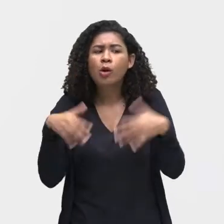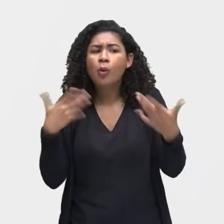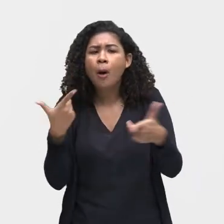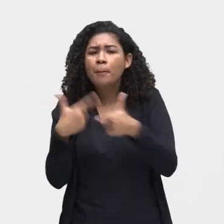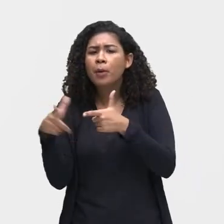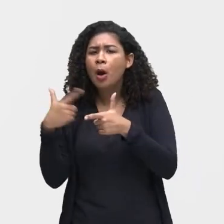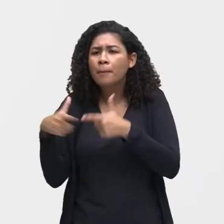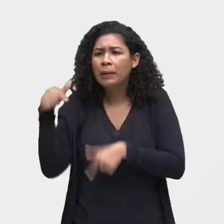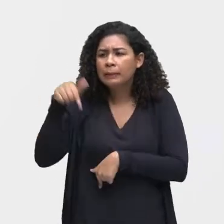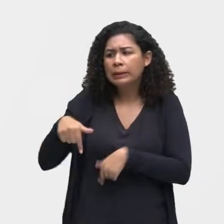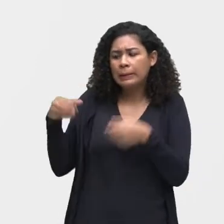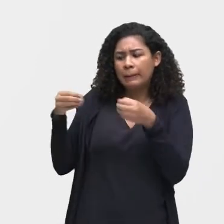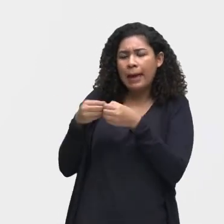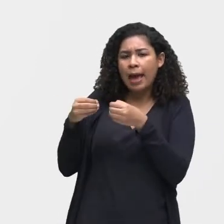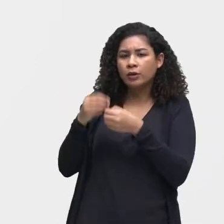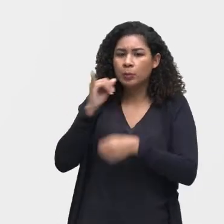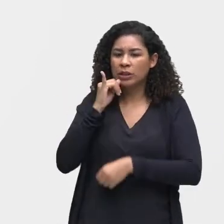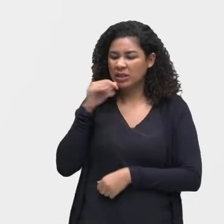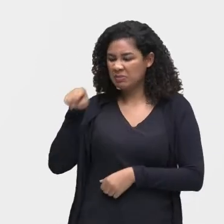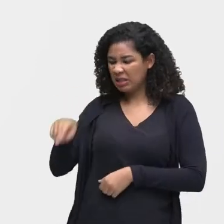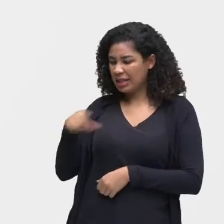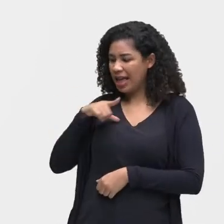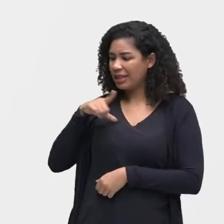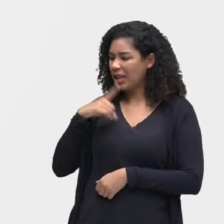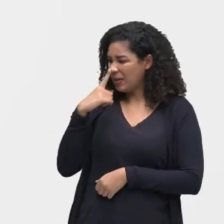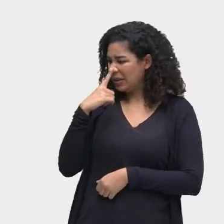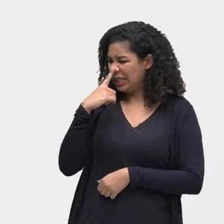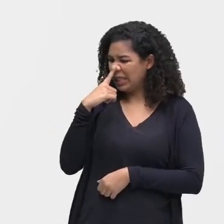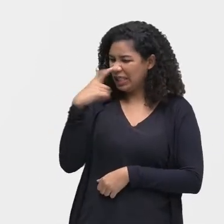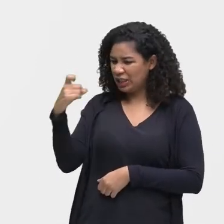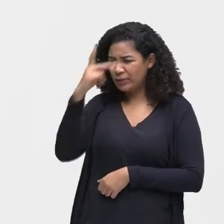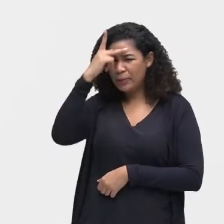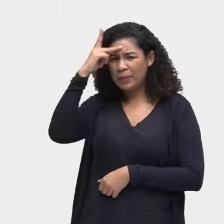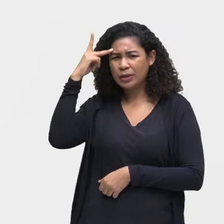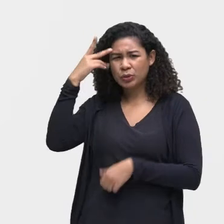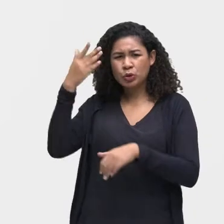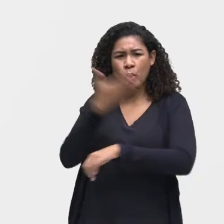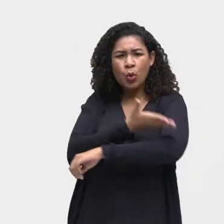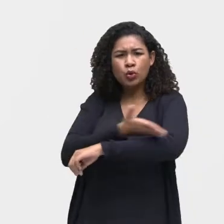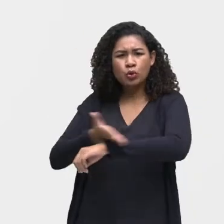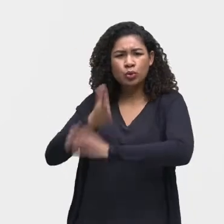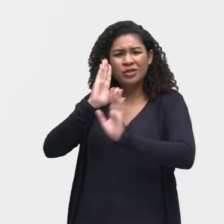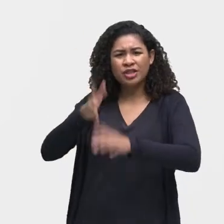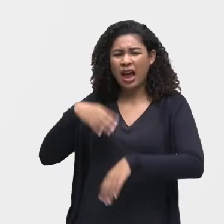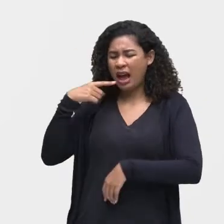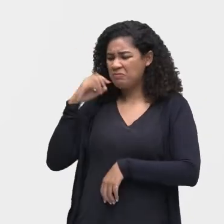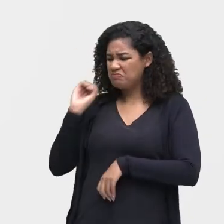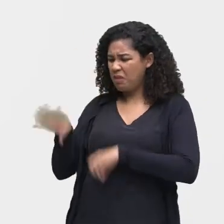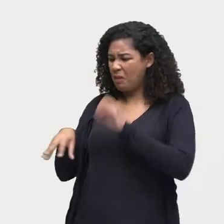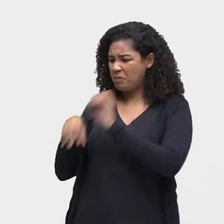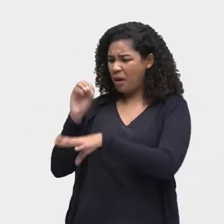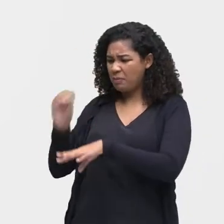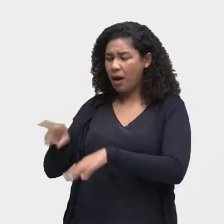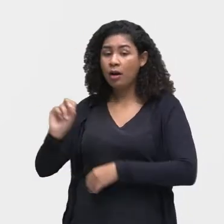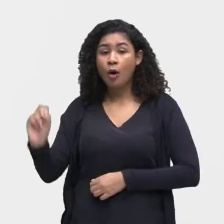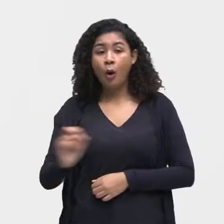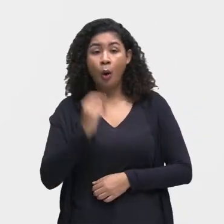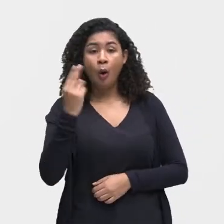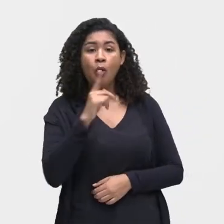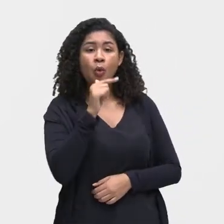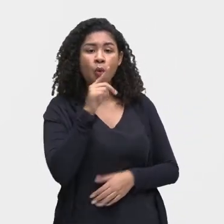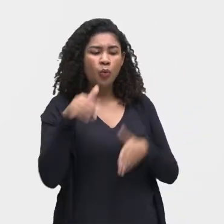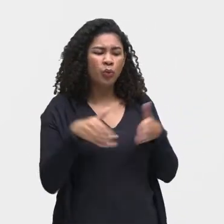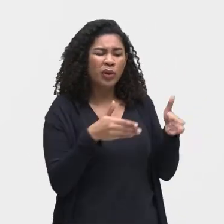tem uma lixeira viciada, eu moro próximo de um igarapé que está poluído, tem desmatamento,